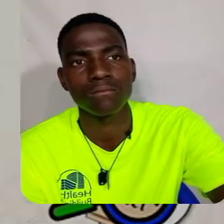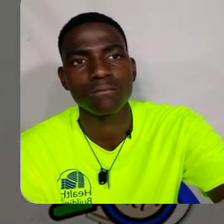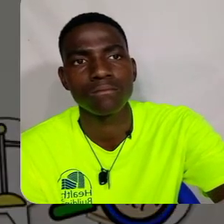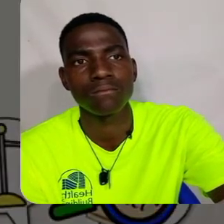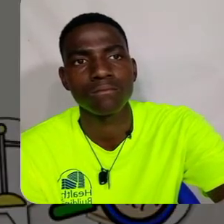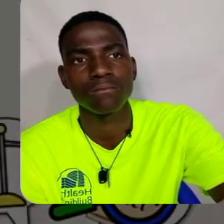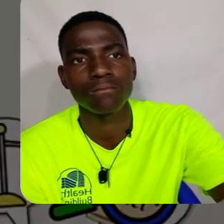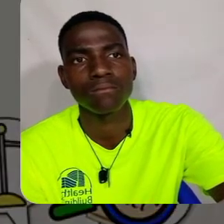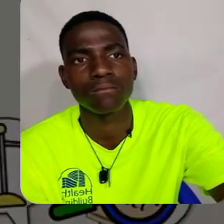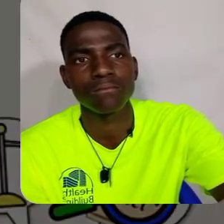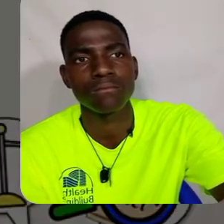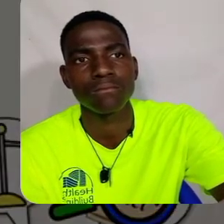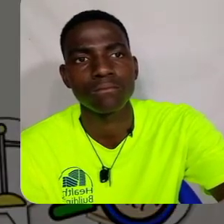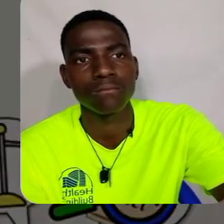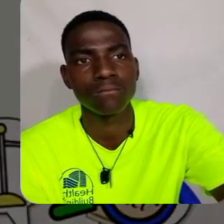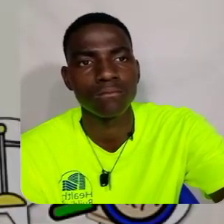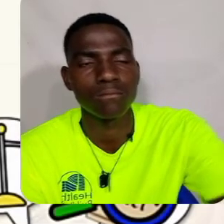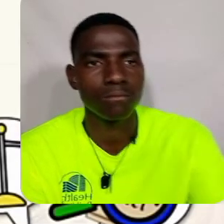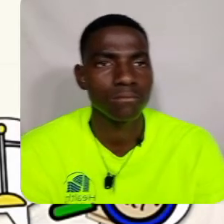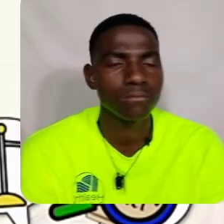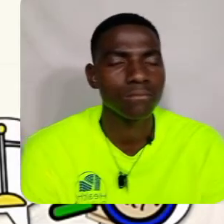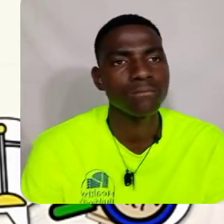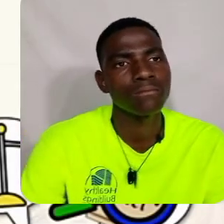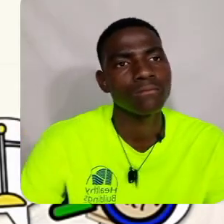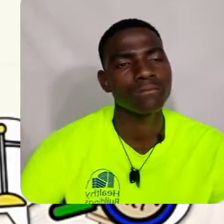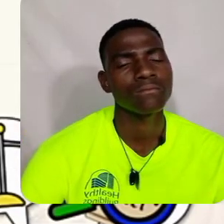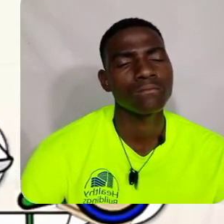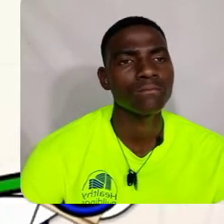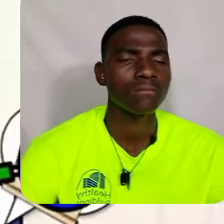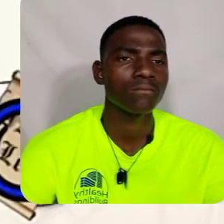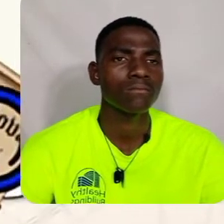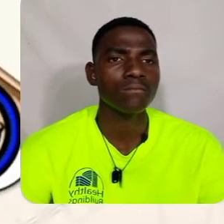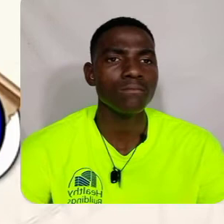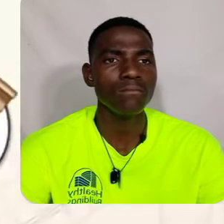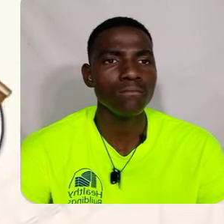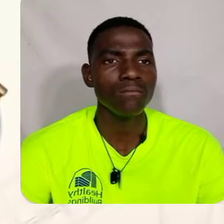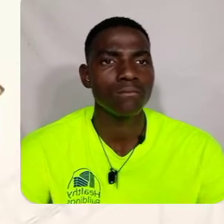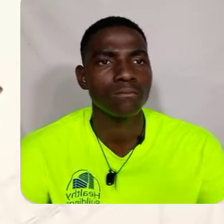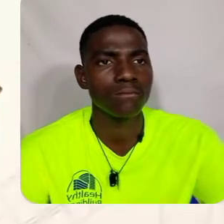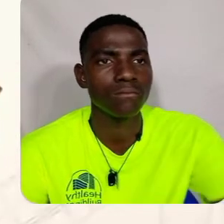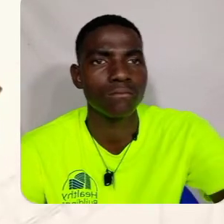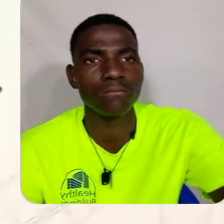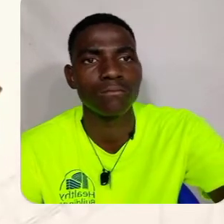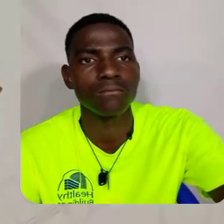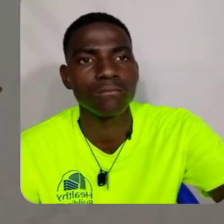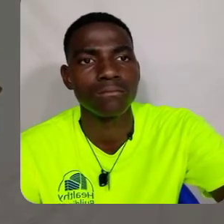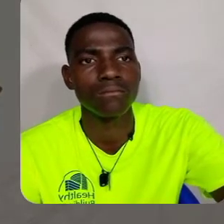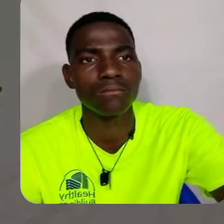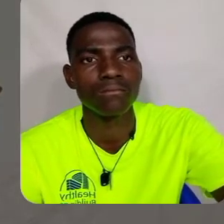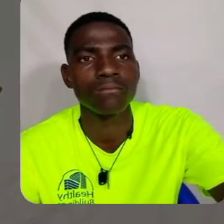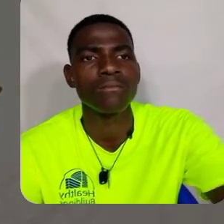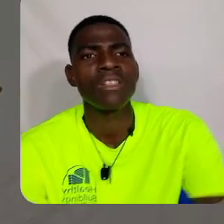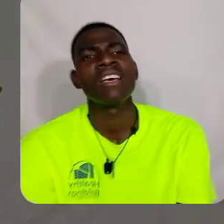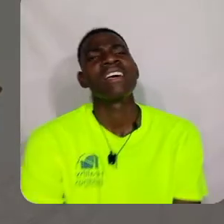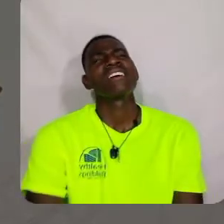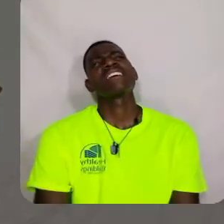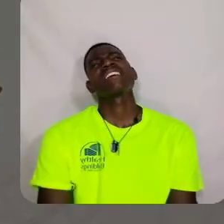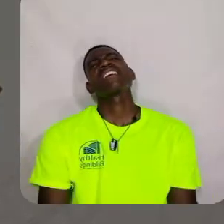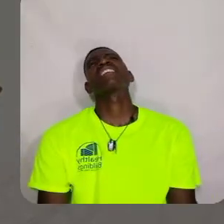certinhas e julga quem não as cumpre. Aliás, desses três, o judiciário, ele é um pouco diferente. As